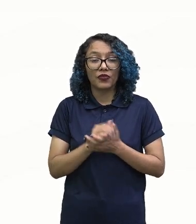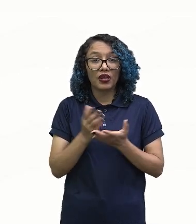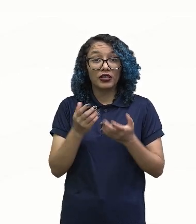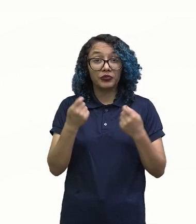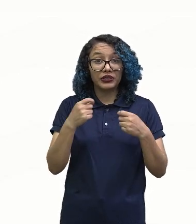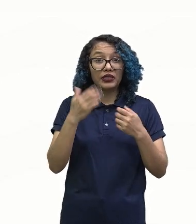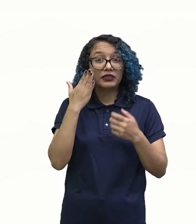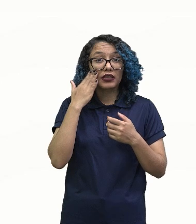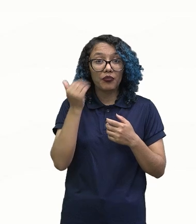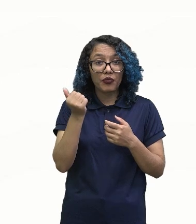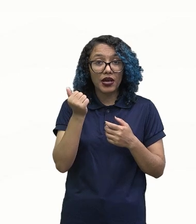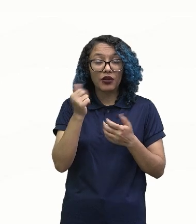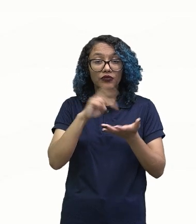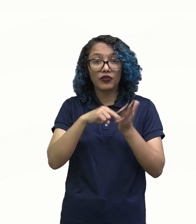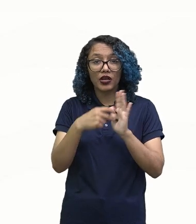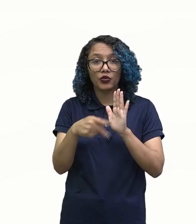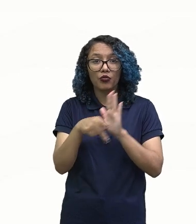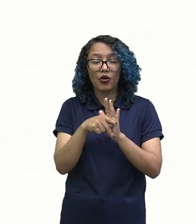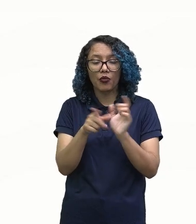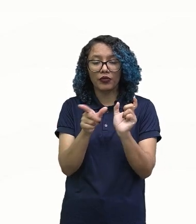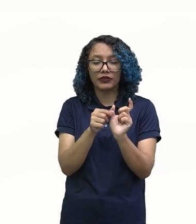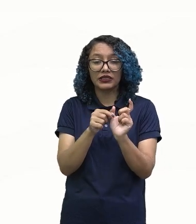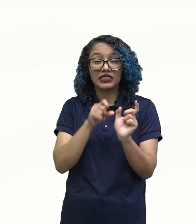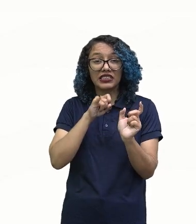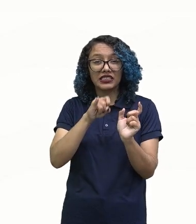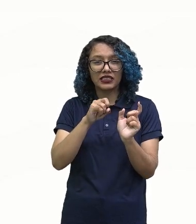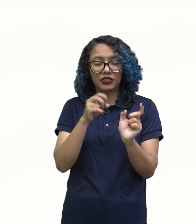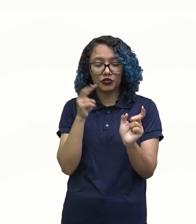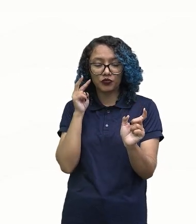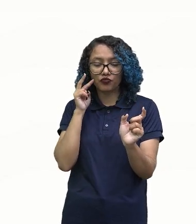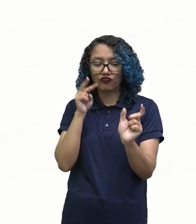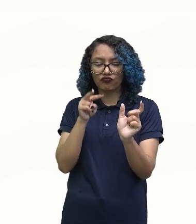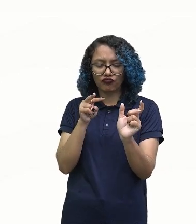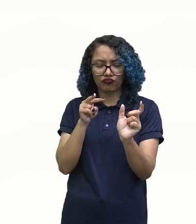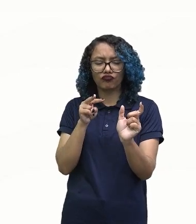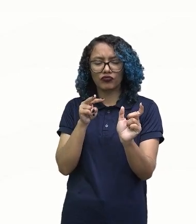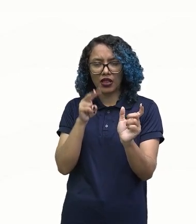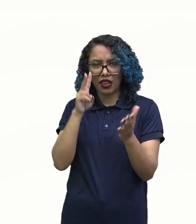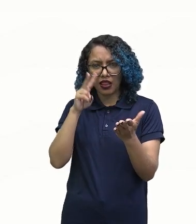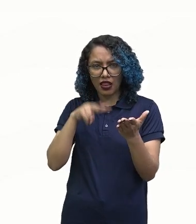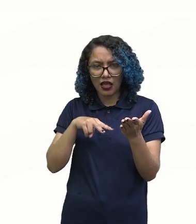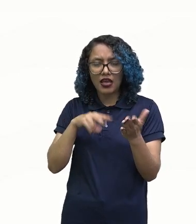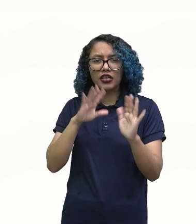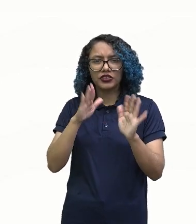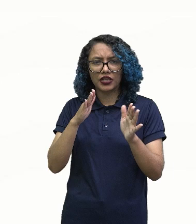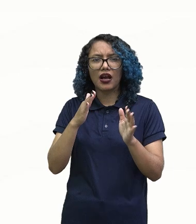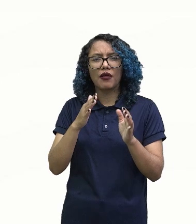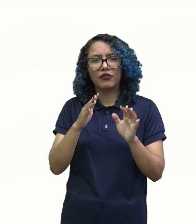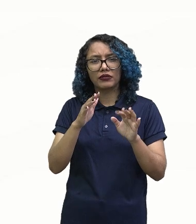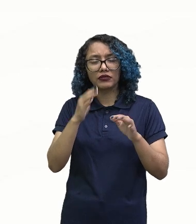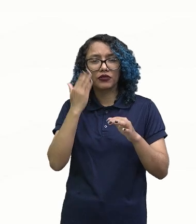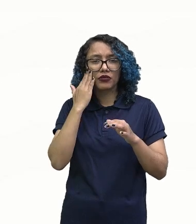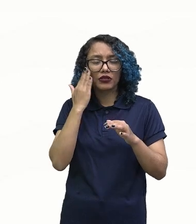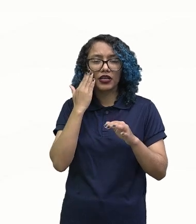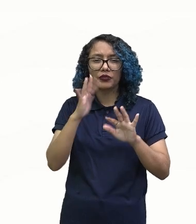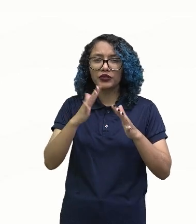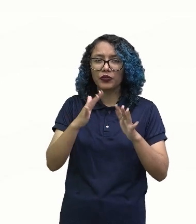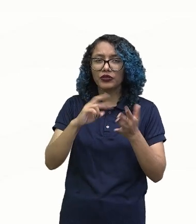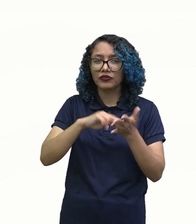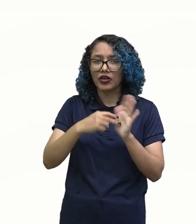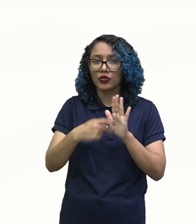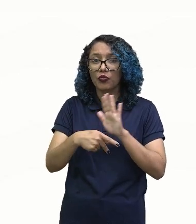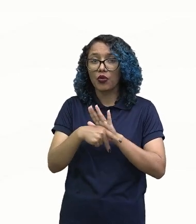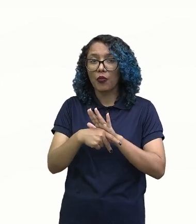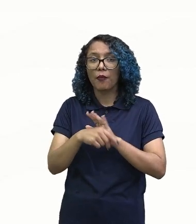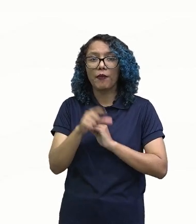porque quando a gente vê esses prefixos, a gente já consegue entender mais ou menos o sentido da palavra que está sendo colocada para